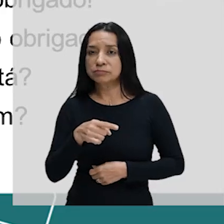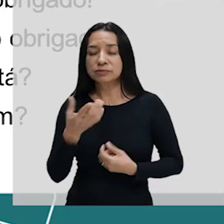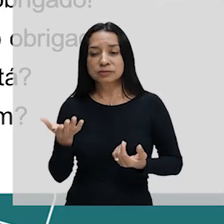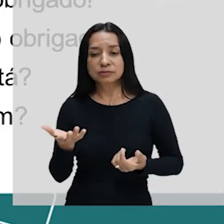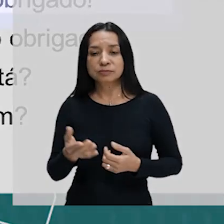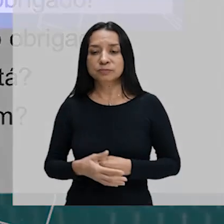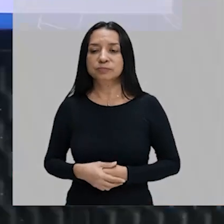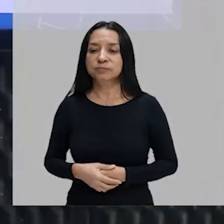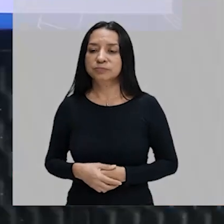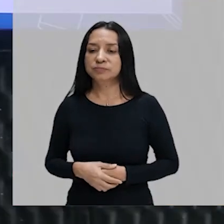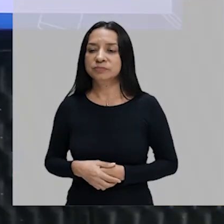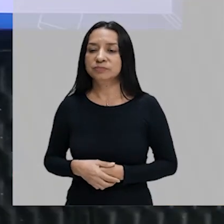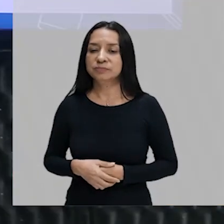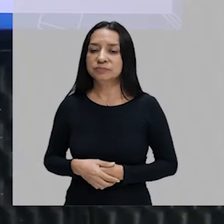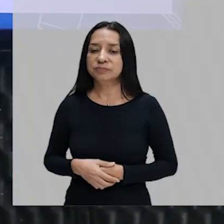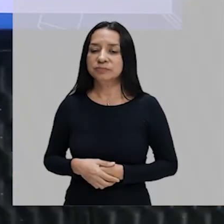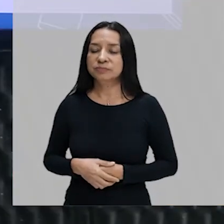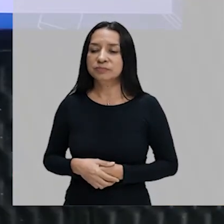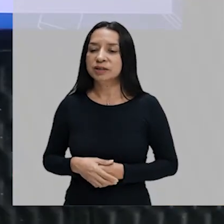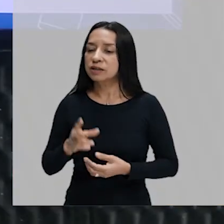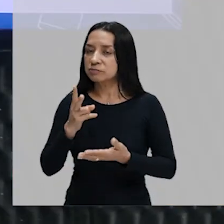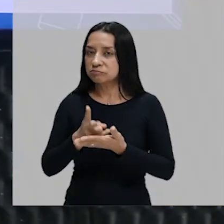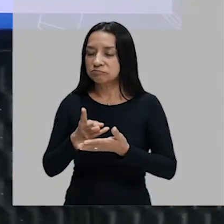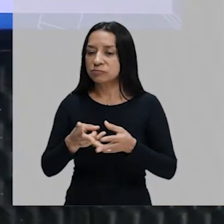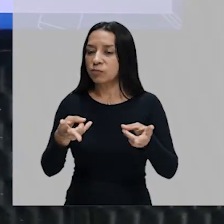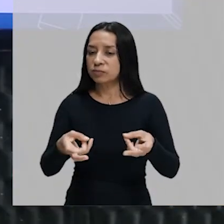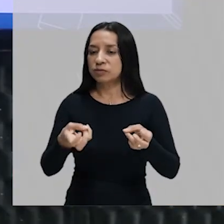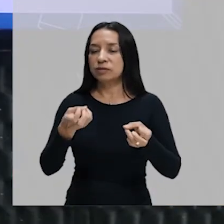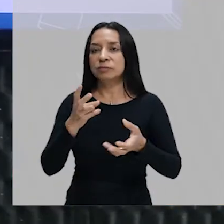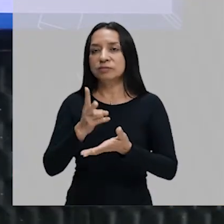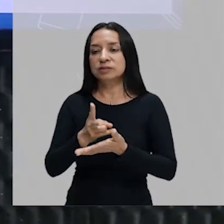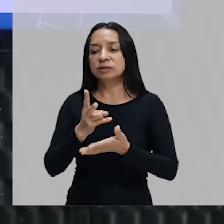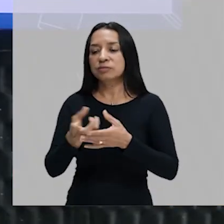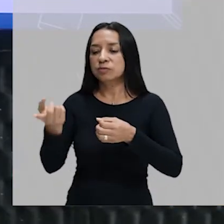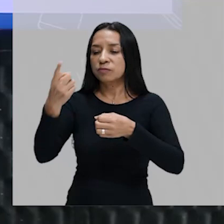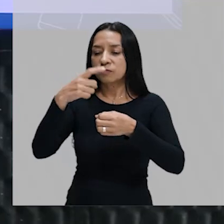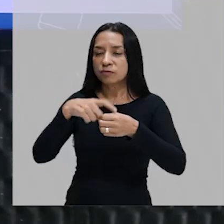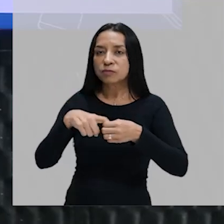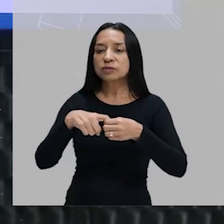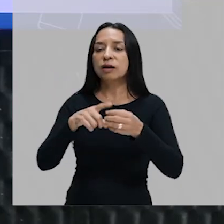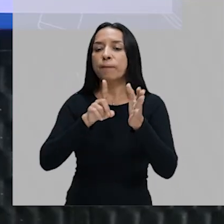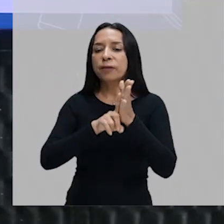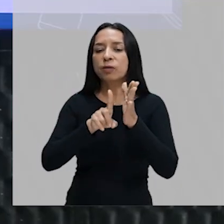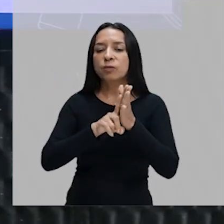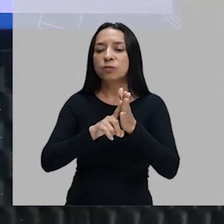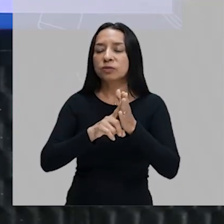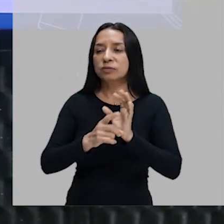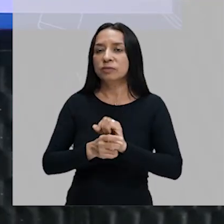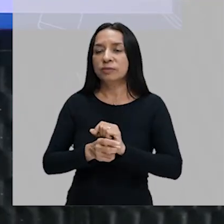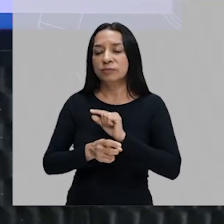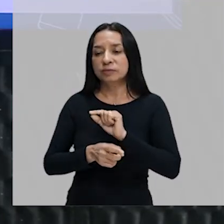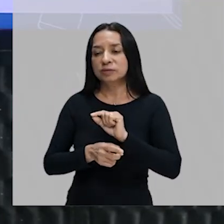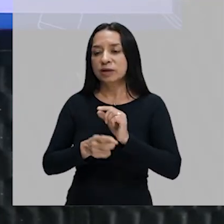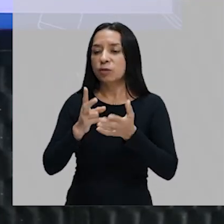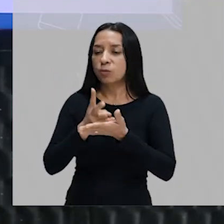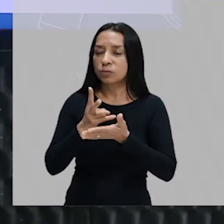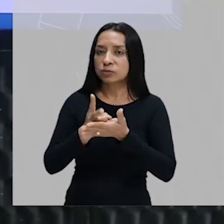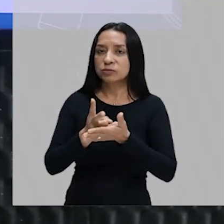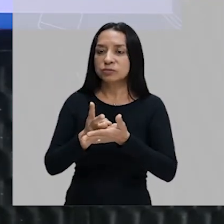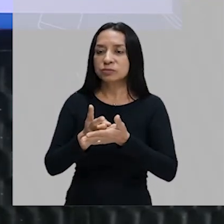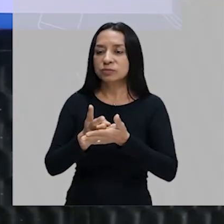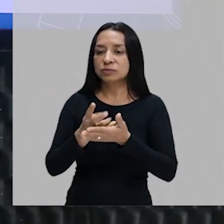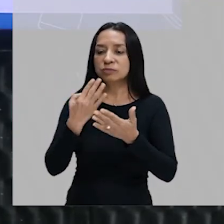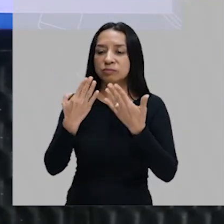E usted? Observe que sempre vai voltar a pergunta para você. Né, para que você dê uma continuidade